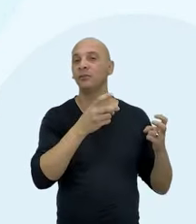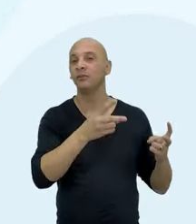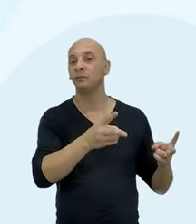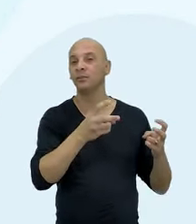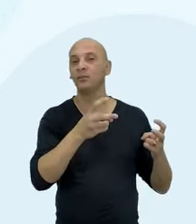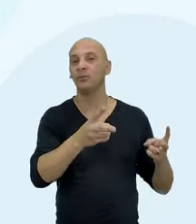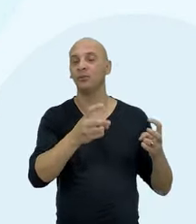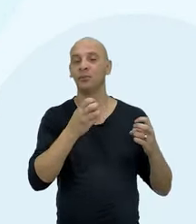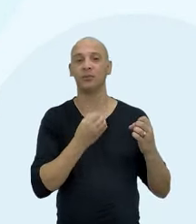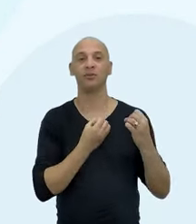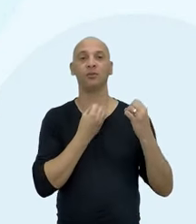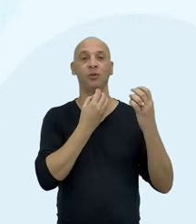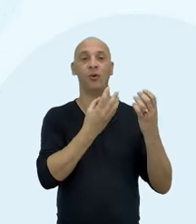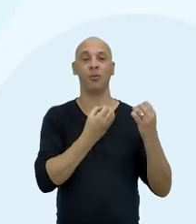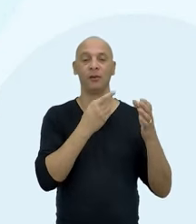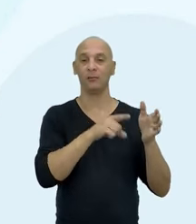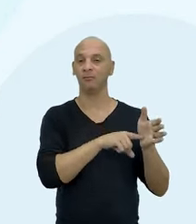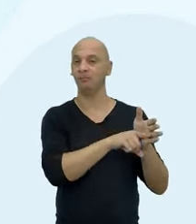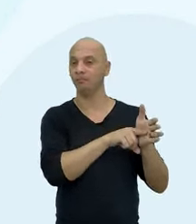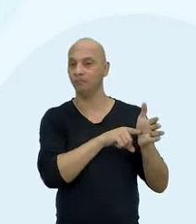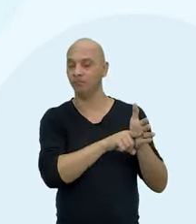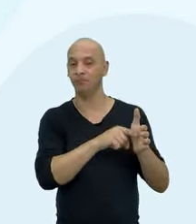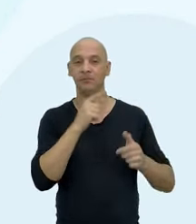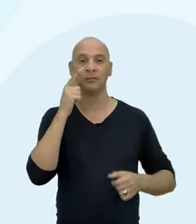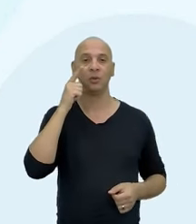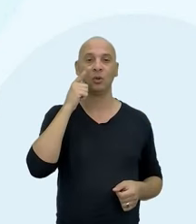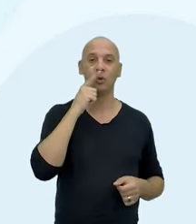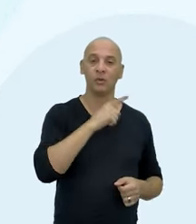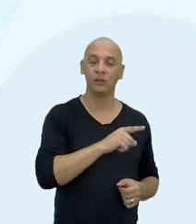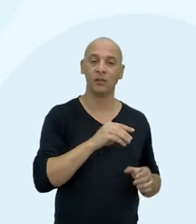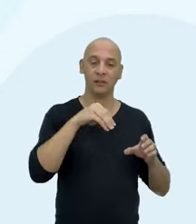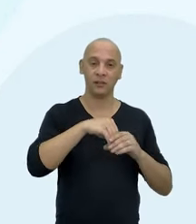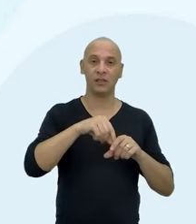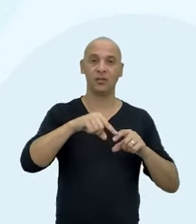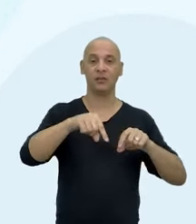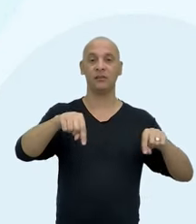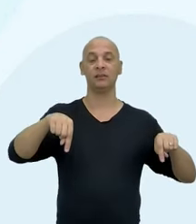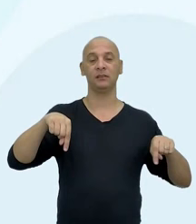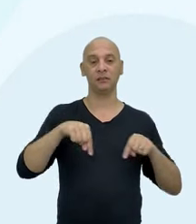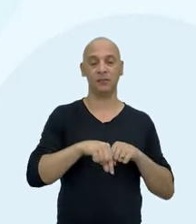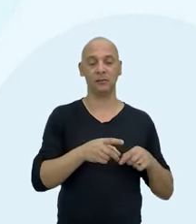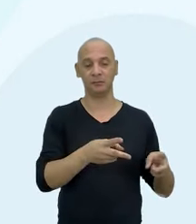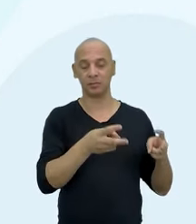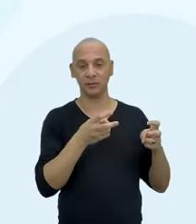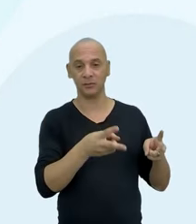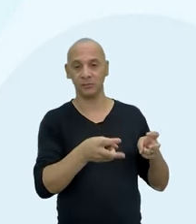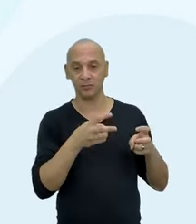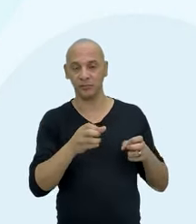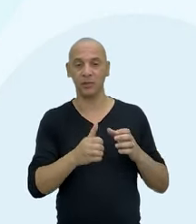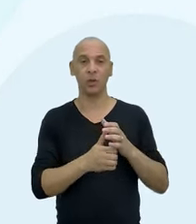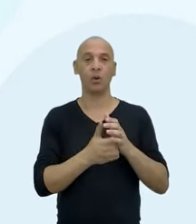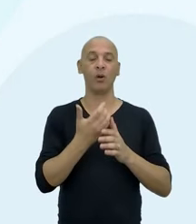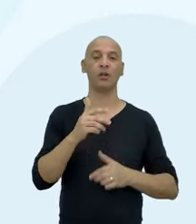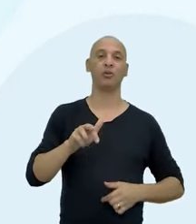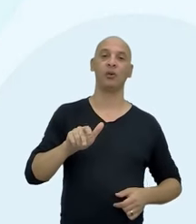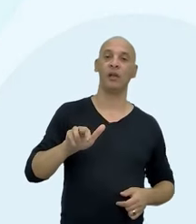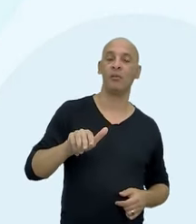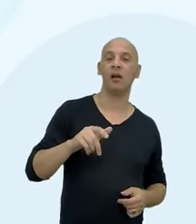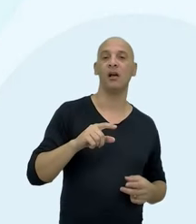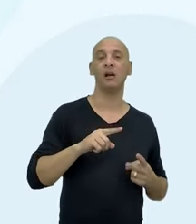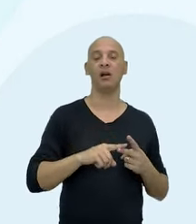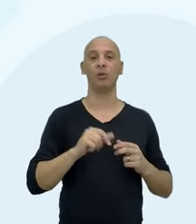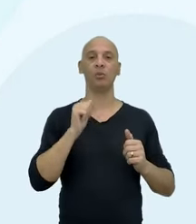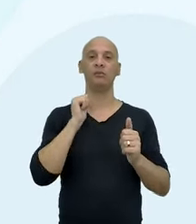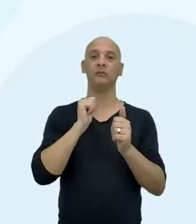de dados ou seja sair com o multiplano dentro da sala dos colegas coletando quantidade de irmãos ou